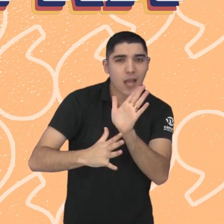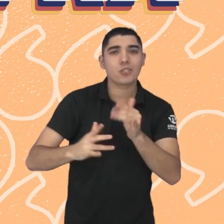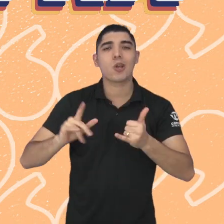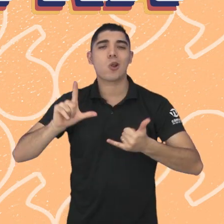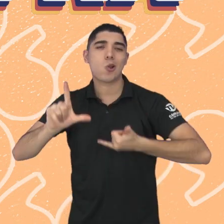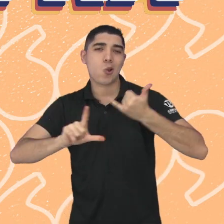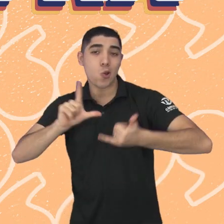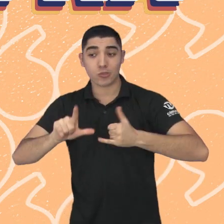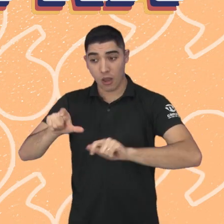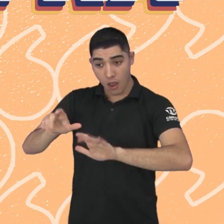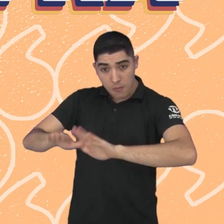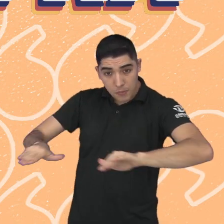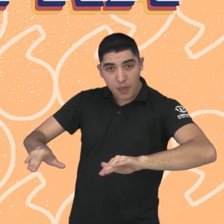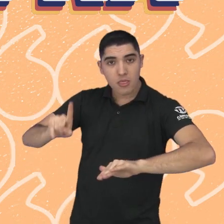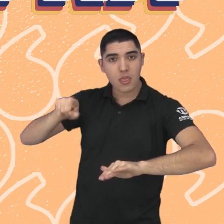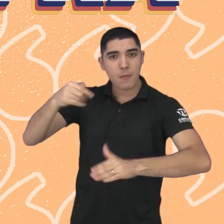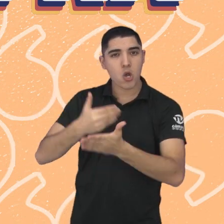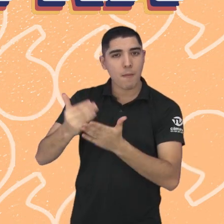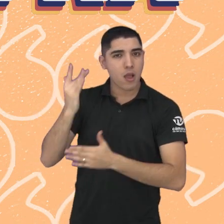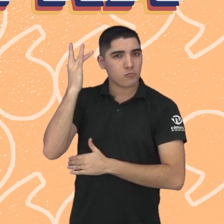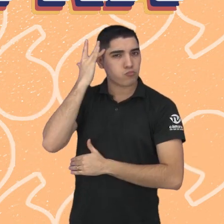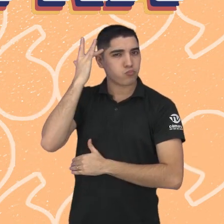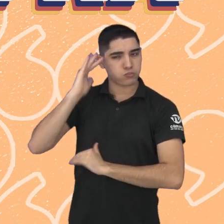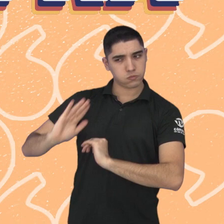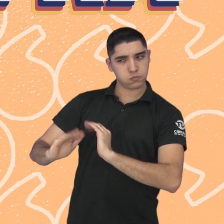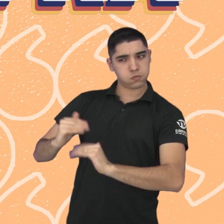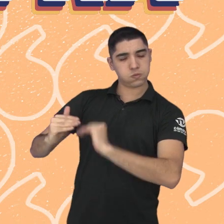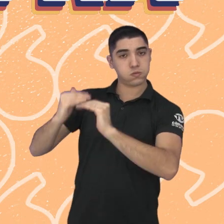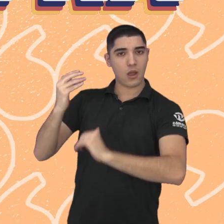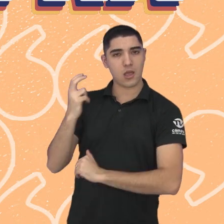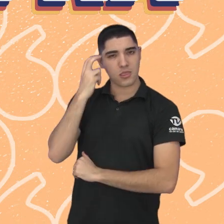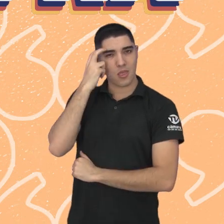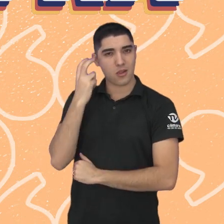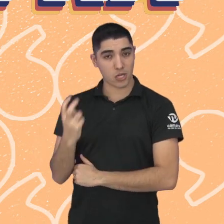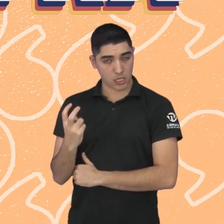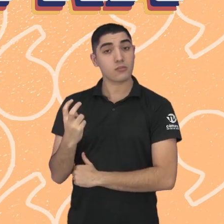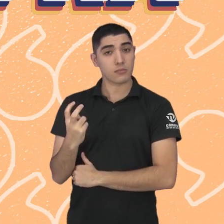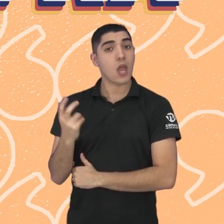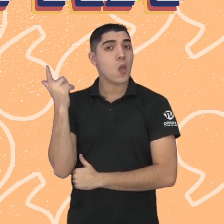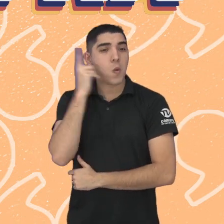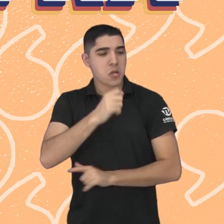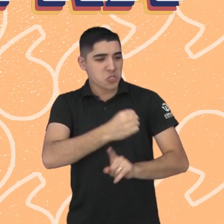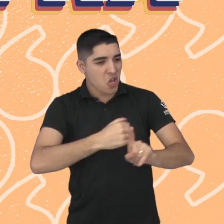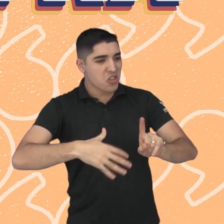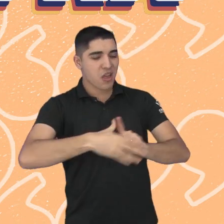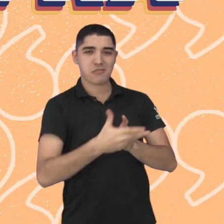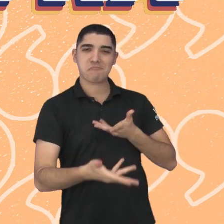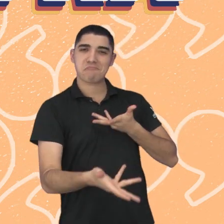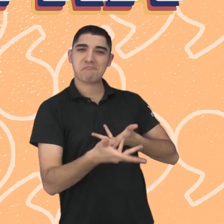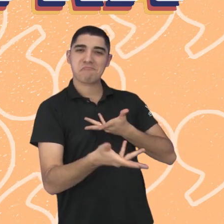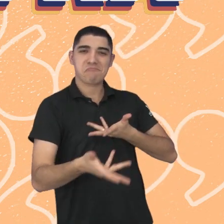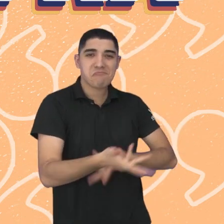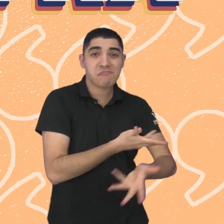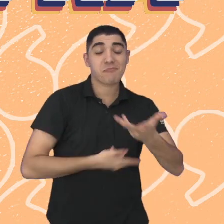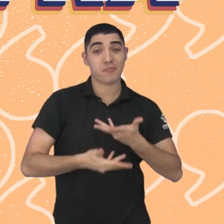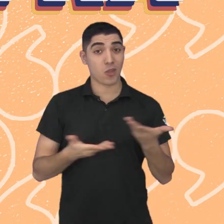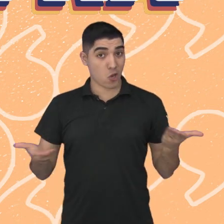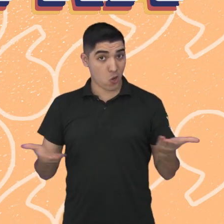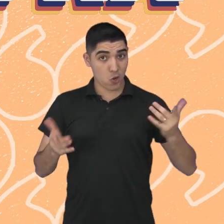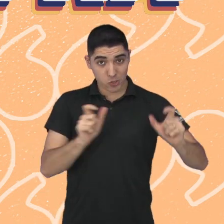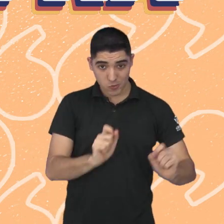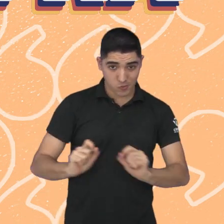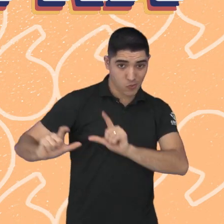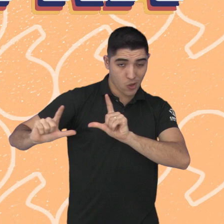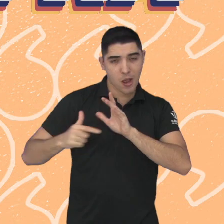pequenos amadurecem os sentidos e a inteligência e aprendem a conviver em sociedade. E o nosso programa de